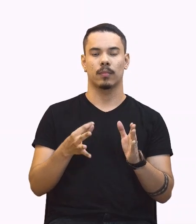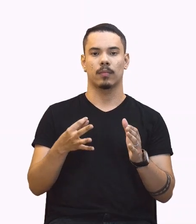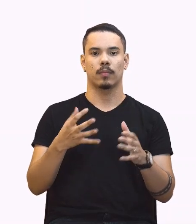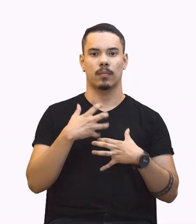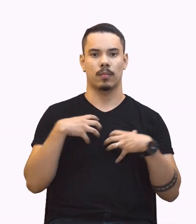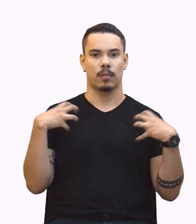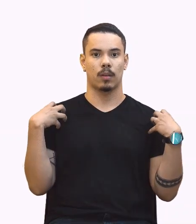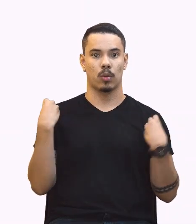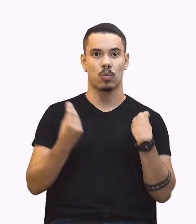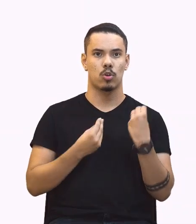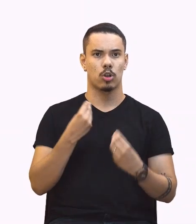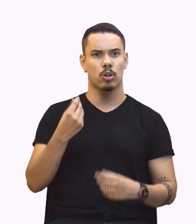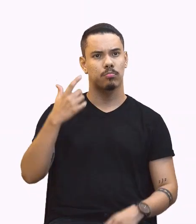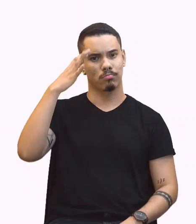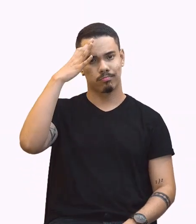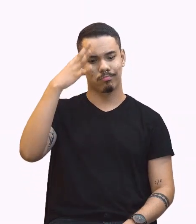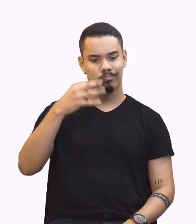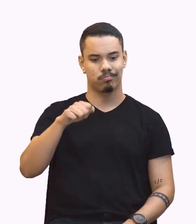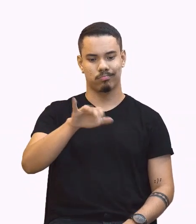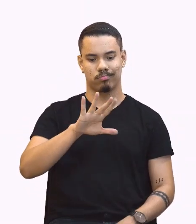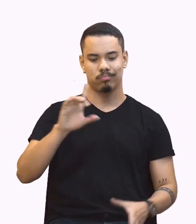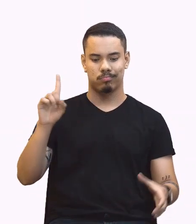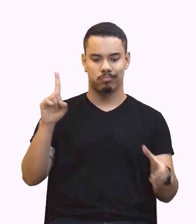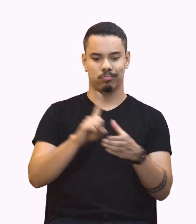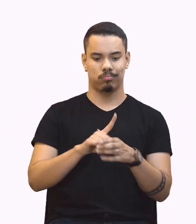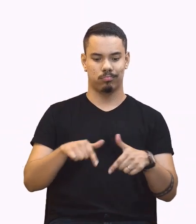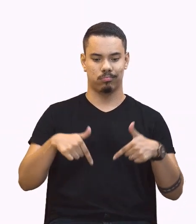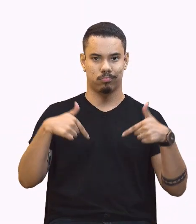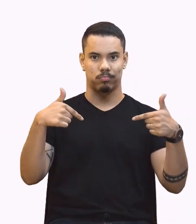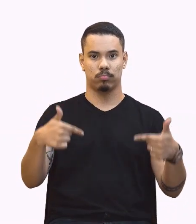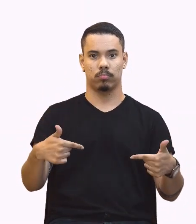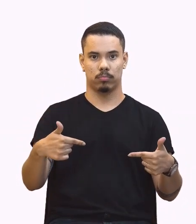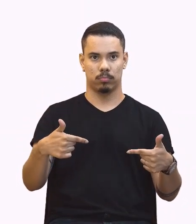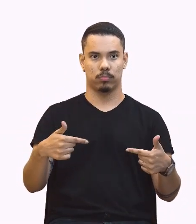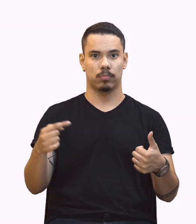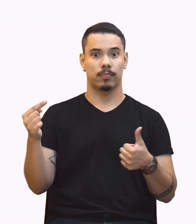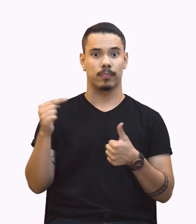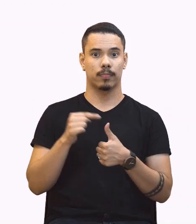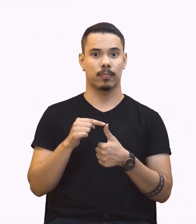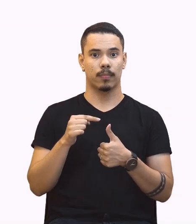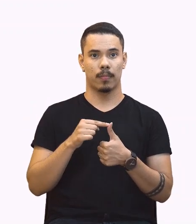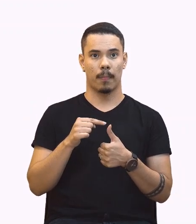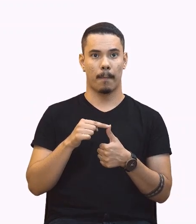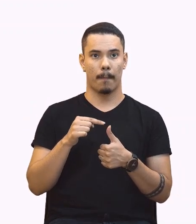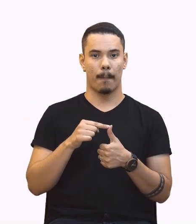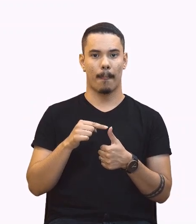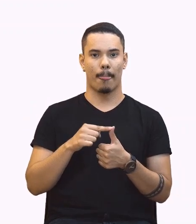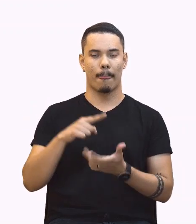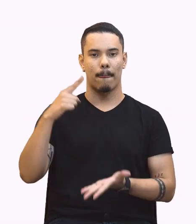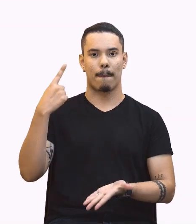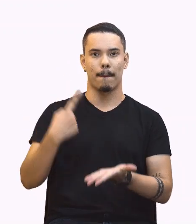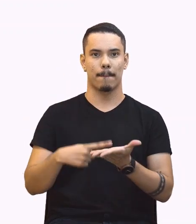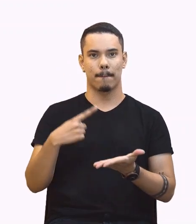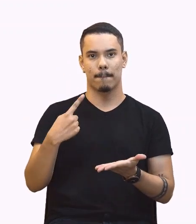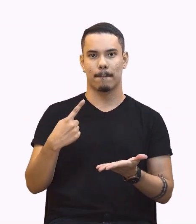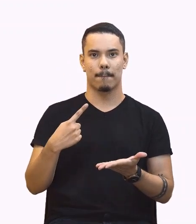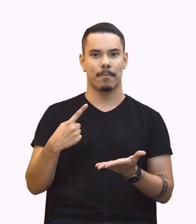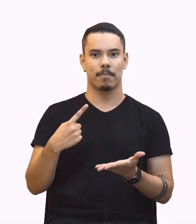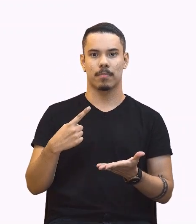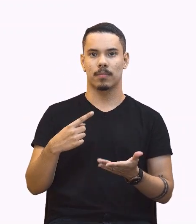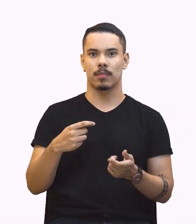diante dessa relação? Alternativa A, ele estabelece um abismo